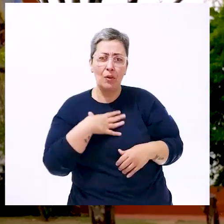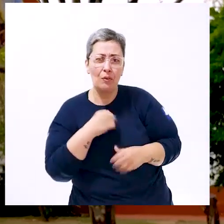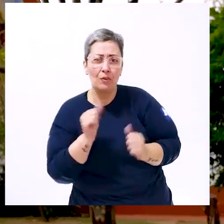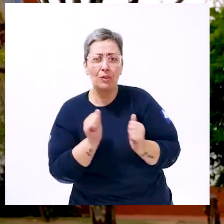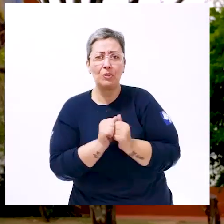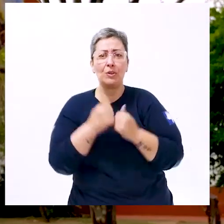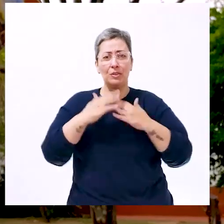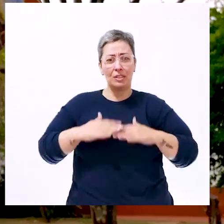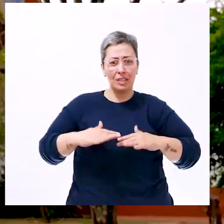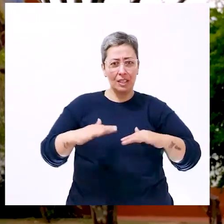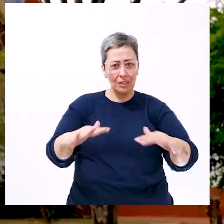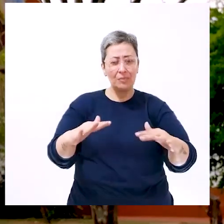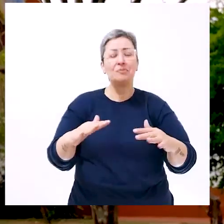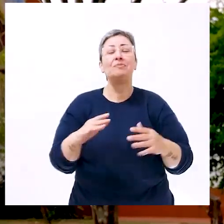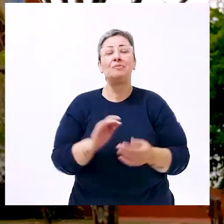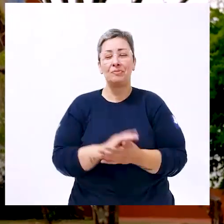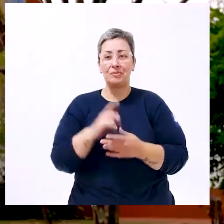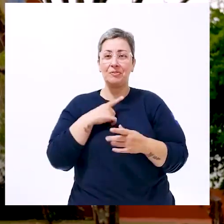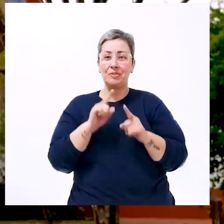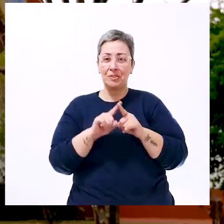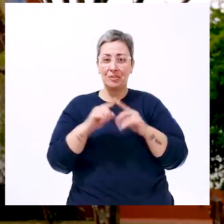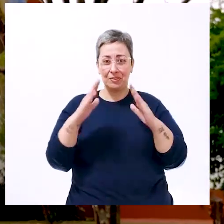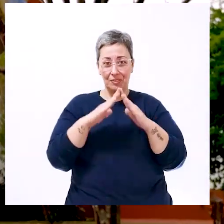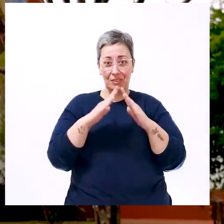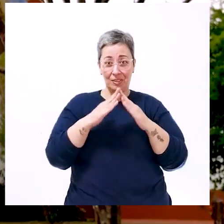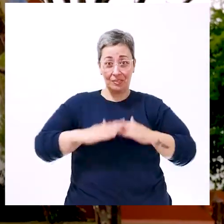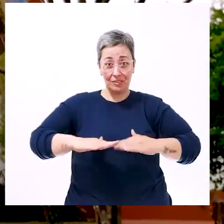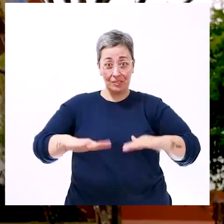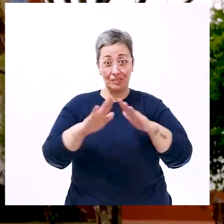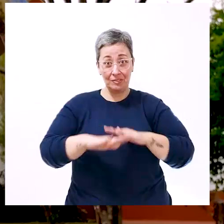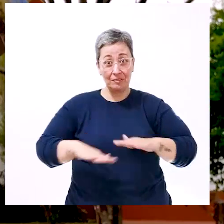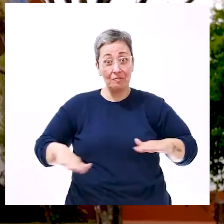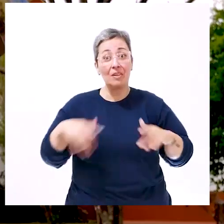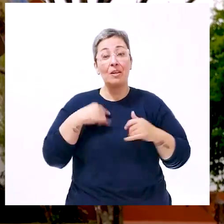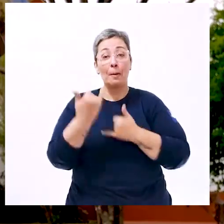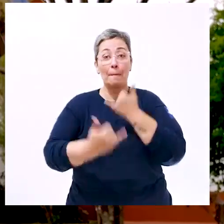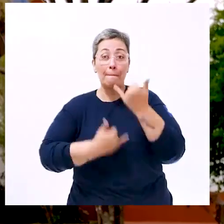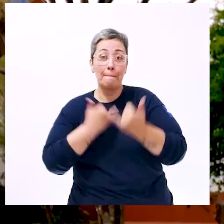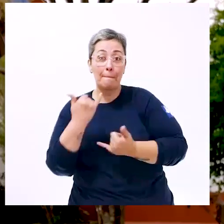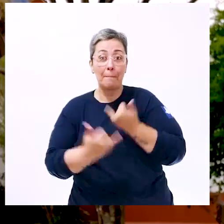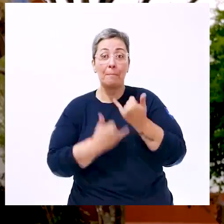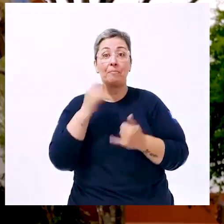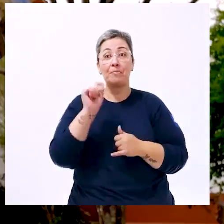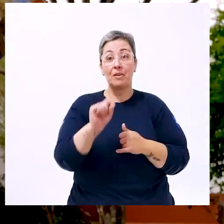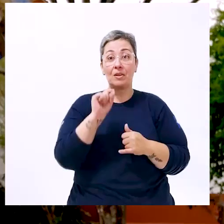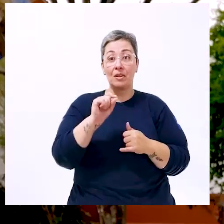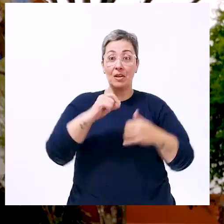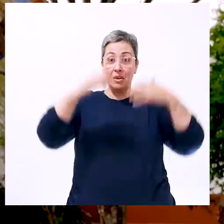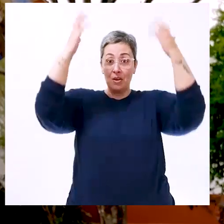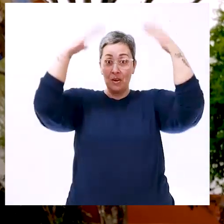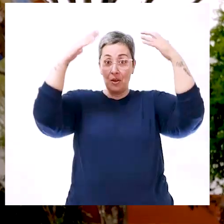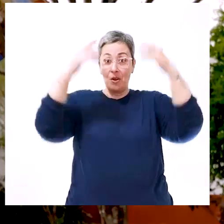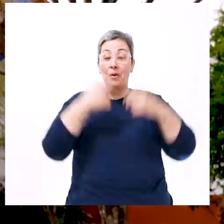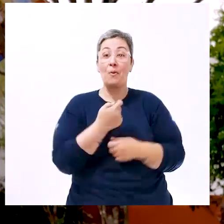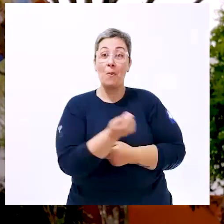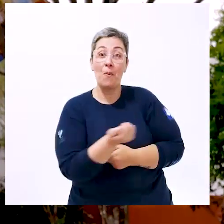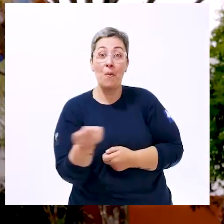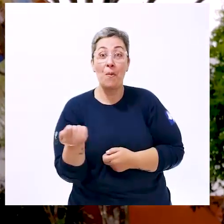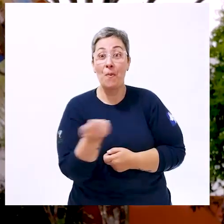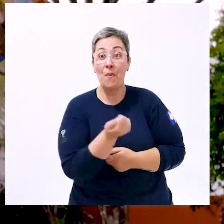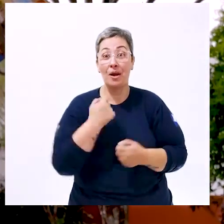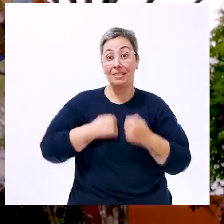com o meu filho aqui, no nosso quintal, no quintal da nossa infância. Brincamos de